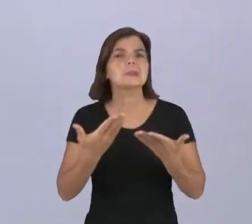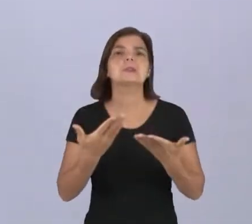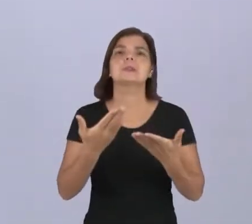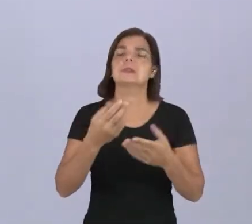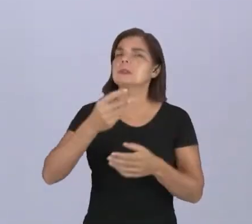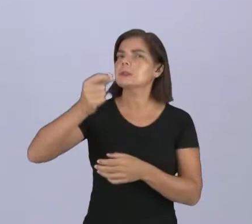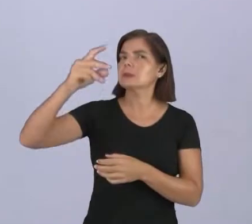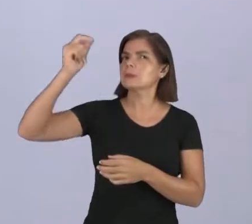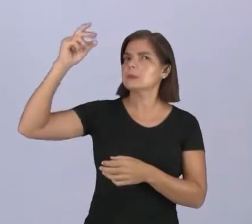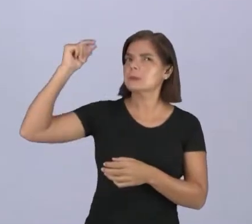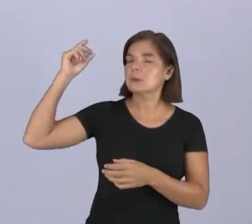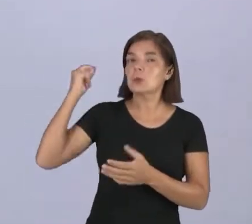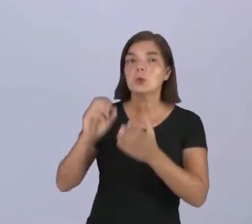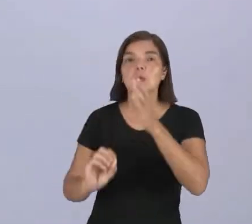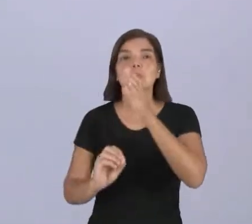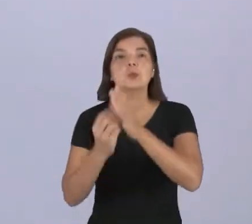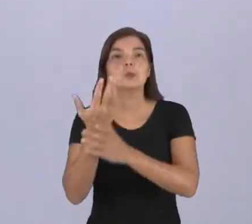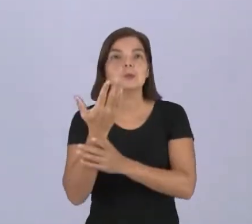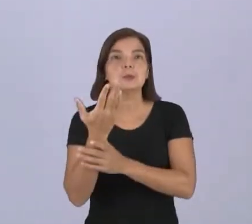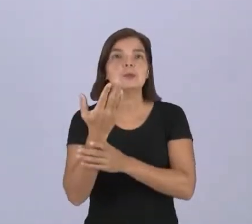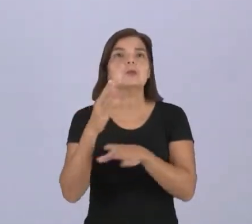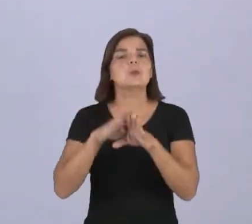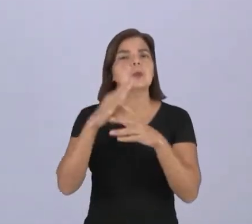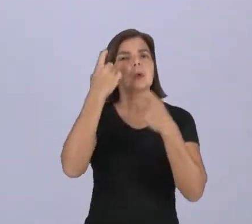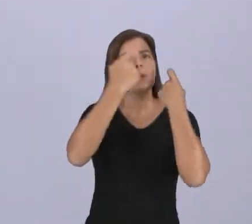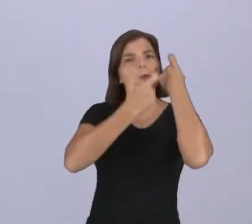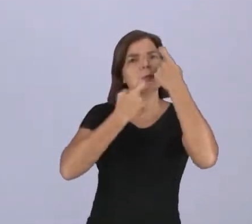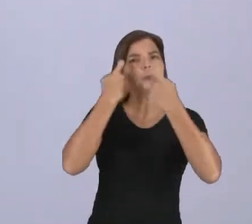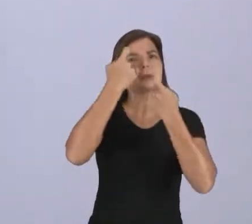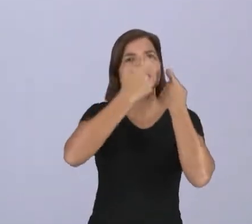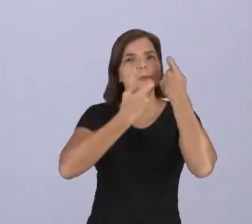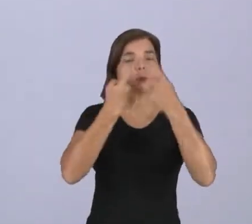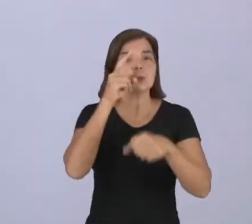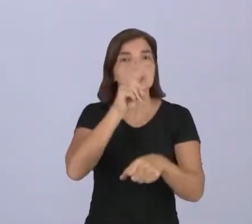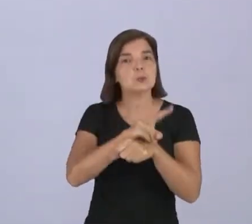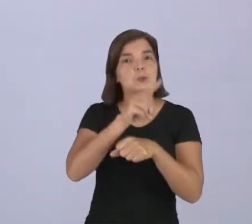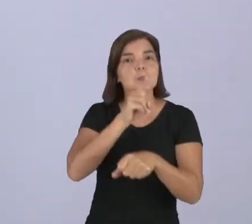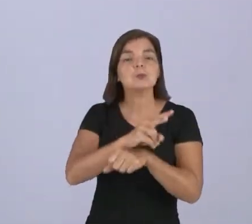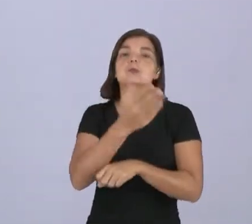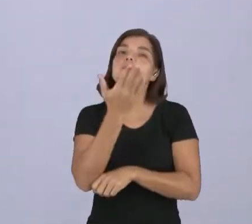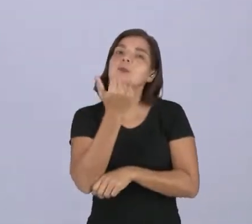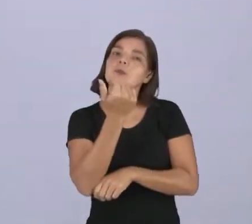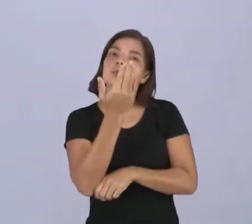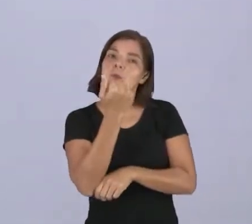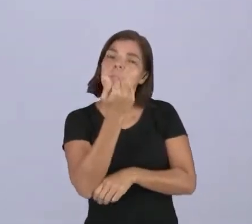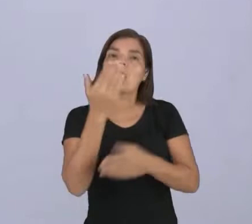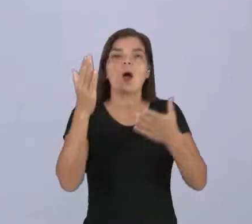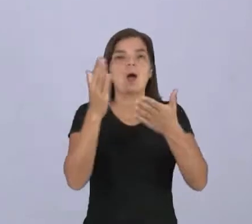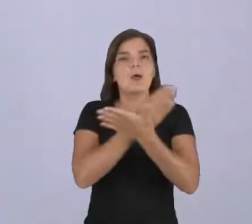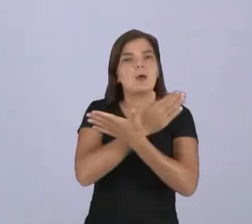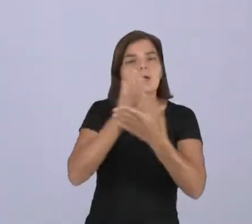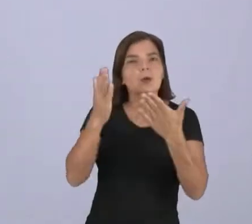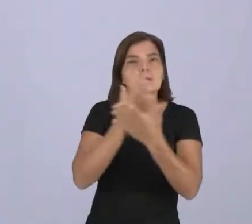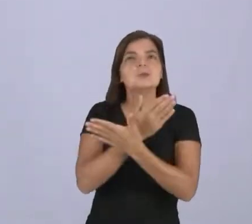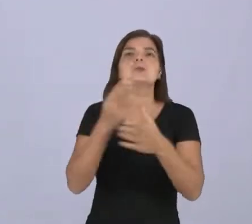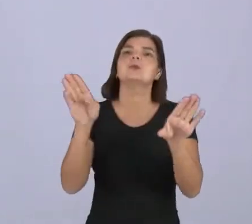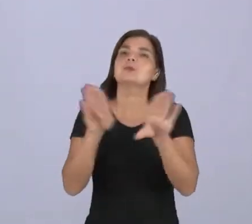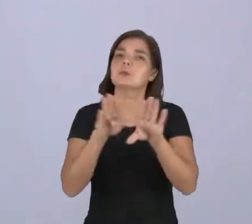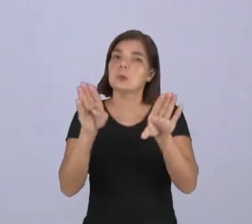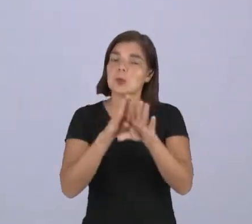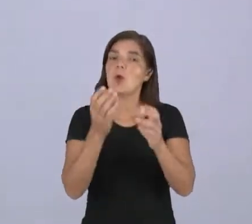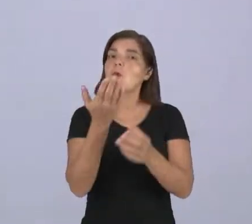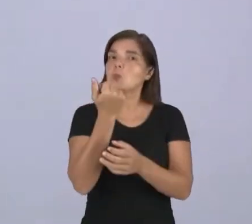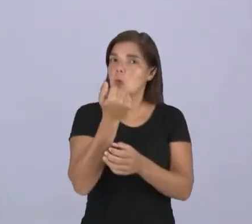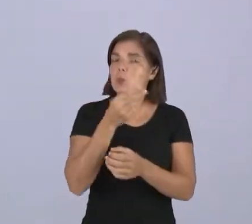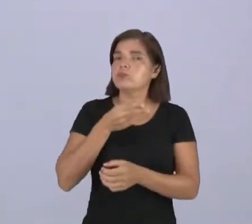desde muito tempo atrás, né, começou a surgir uma preocupação em relação à conservação dos alimentos. Algumas condições para que os